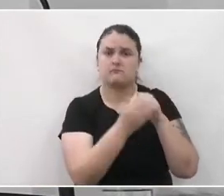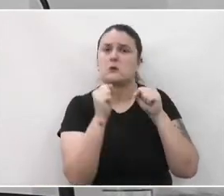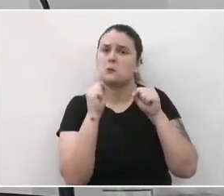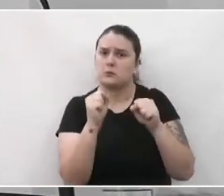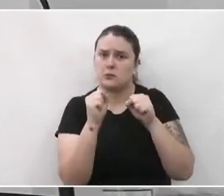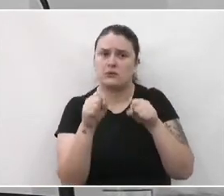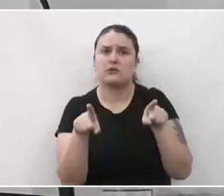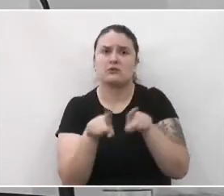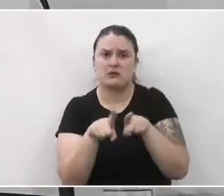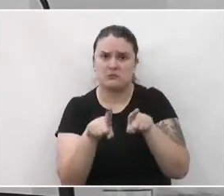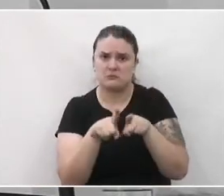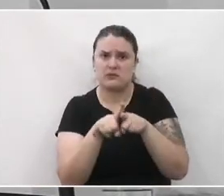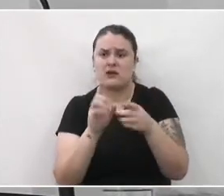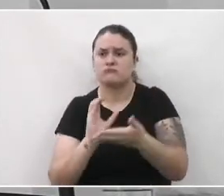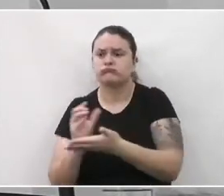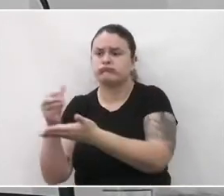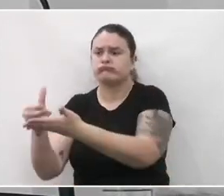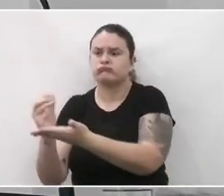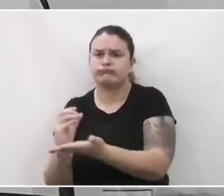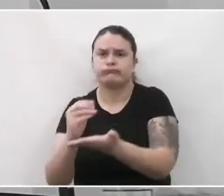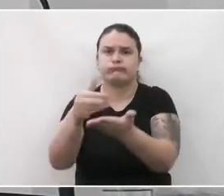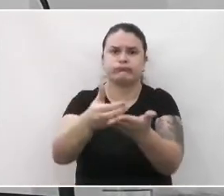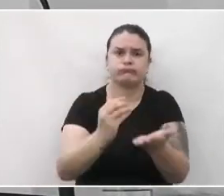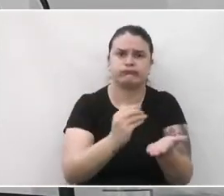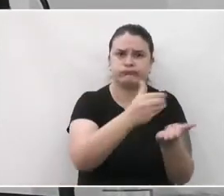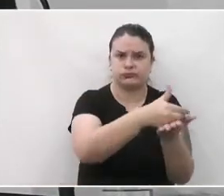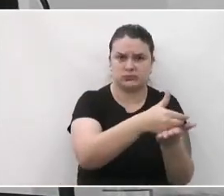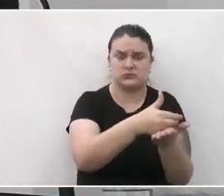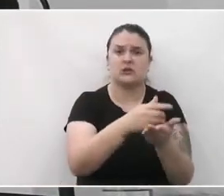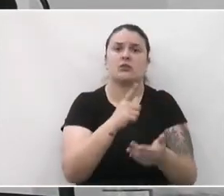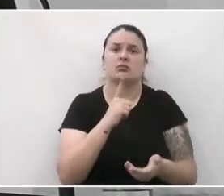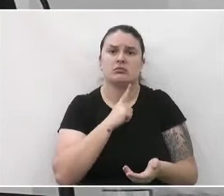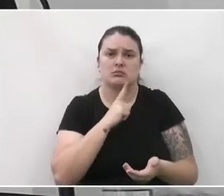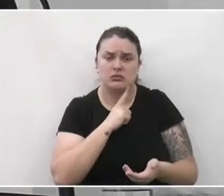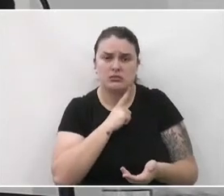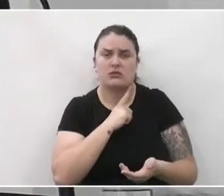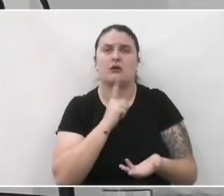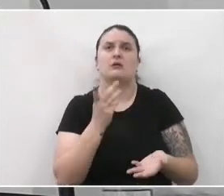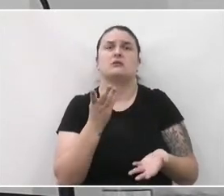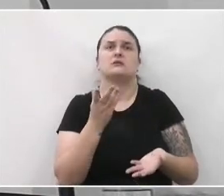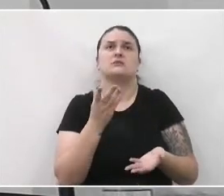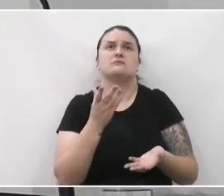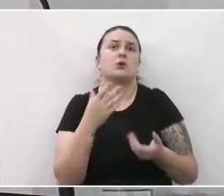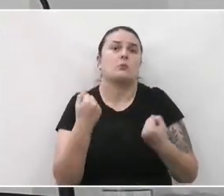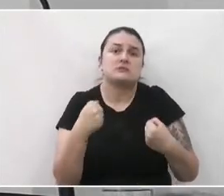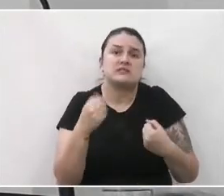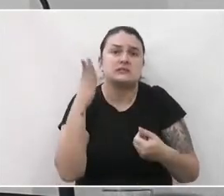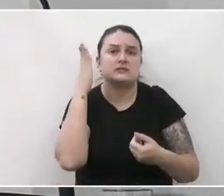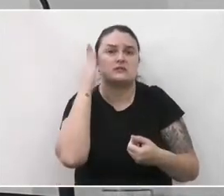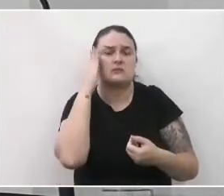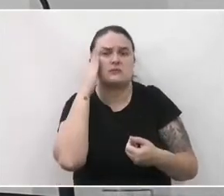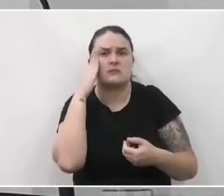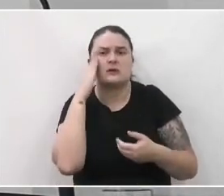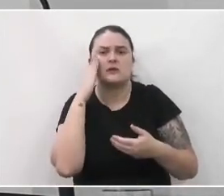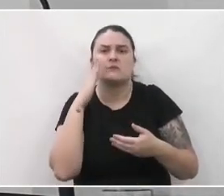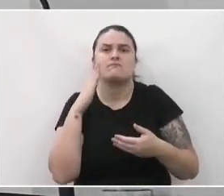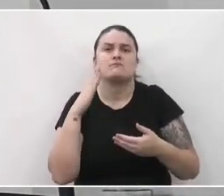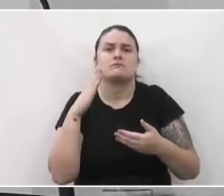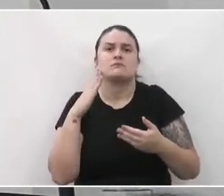poderiam ser endereçados valores para isso. Nós temos que saber qual é a